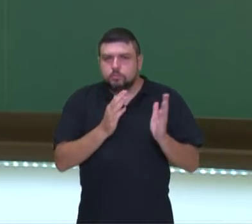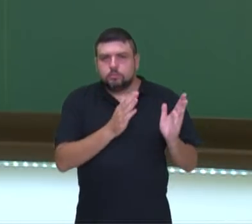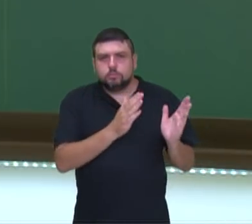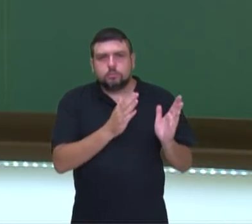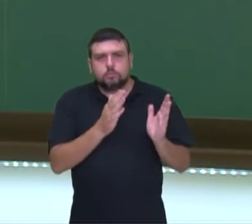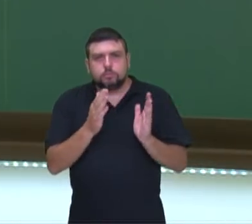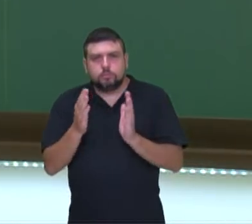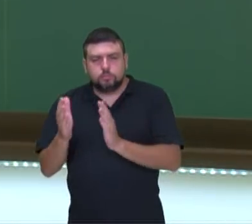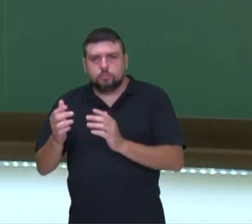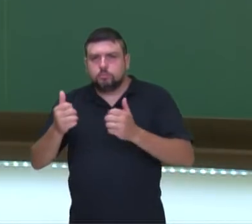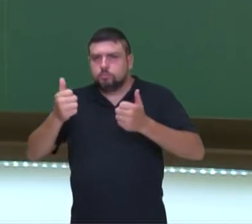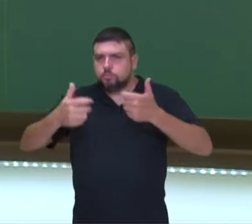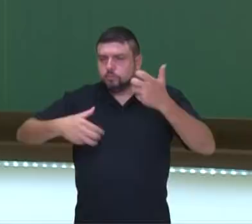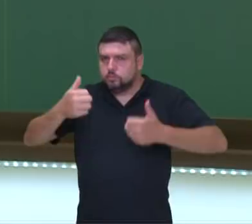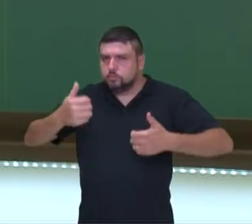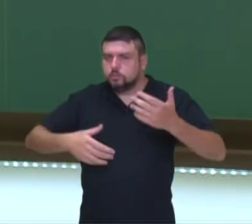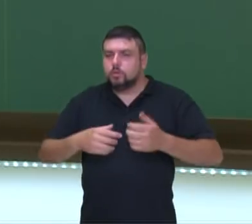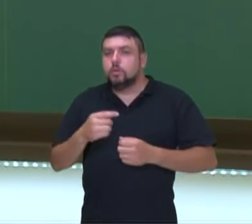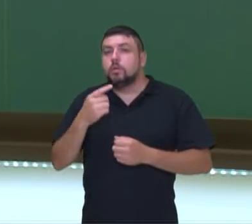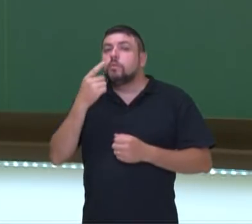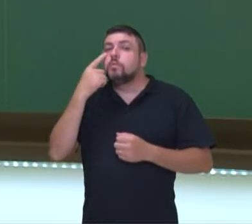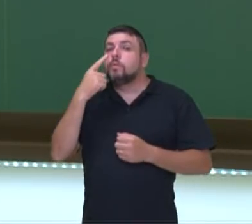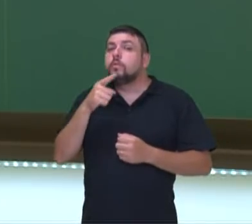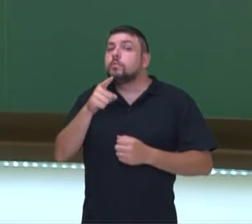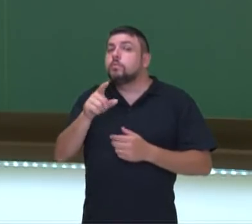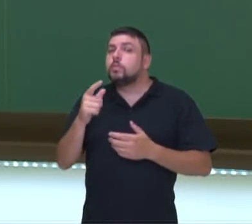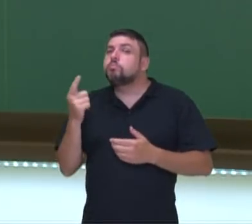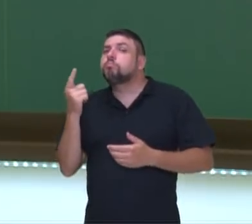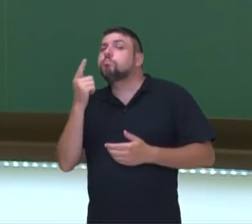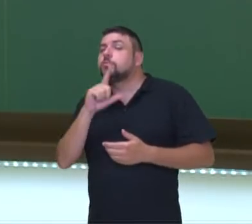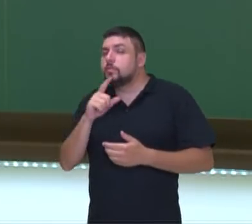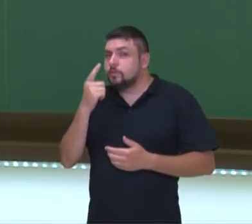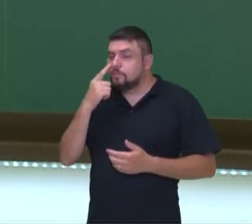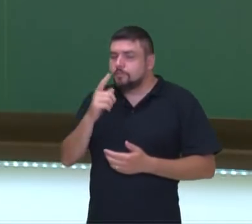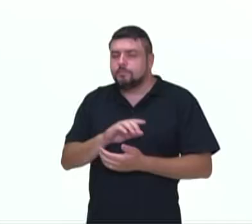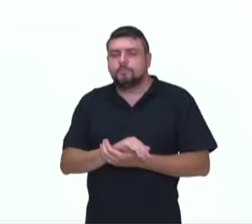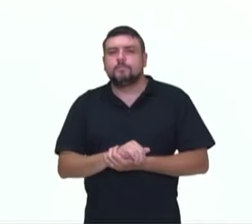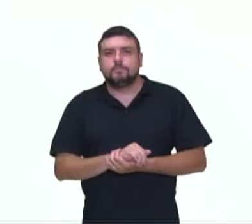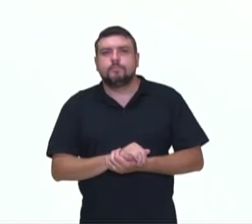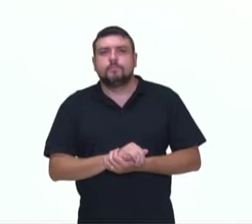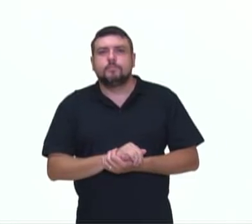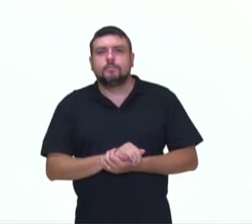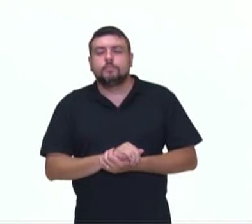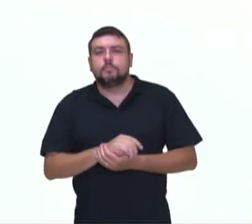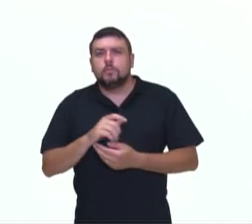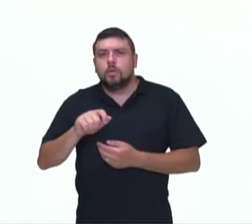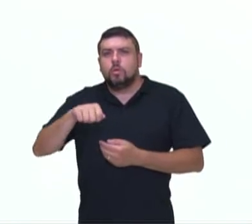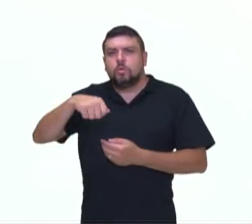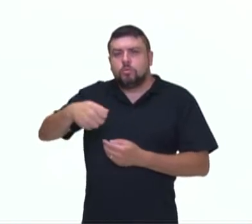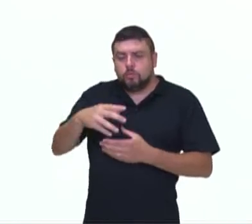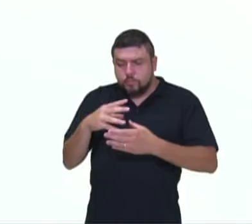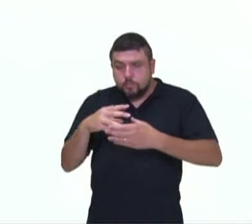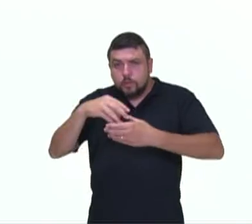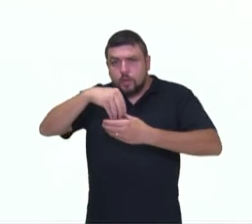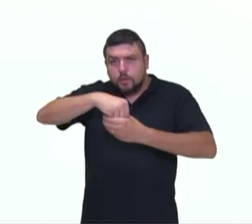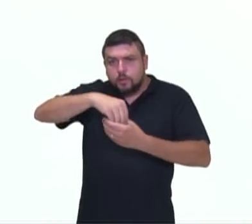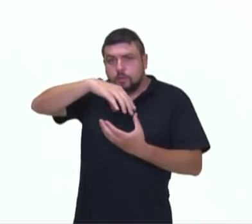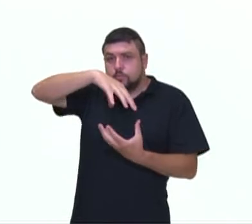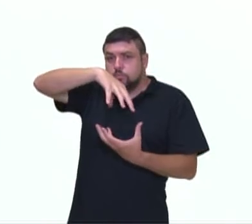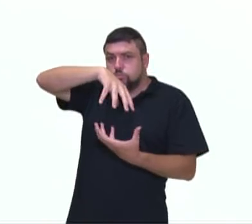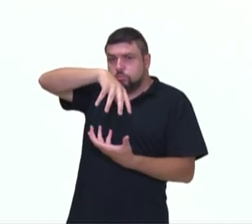minhas explicações, quero ver se você vai acertar essa resposta. Sobre a estrutura interna da Terra,